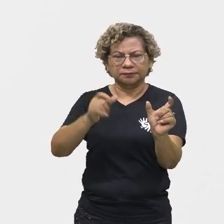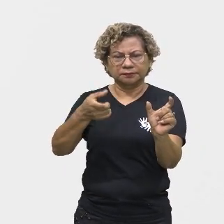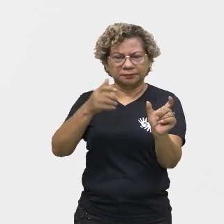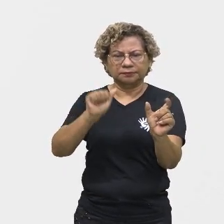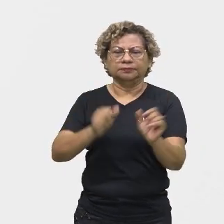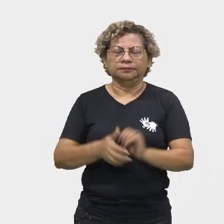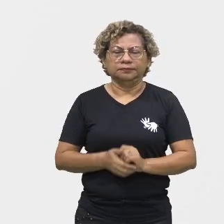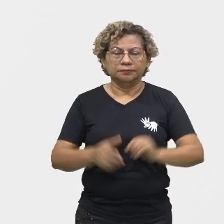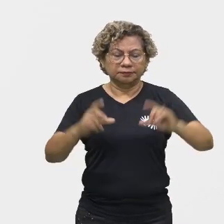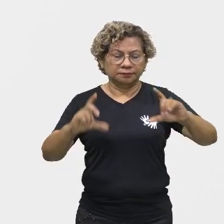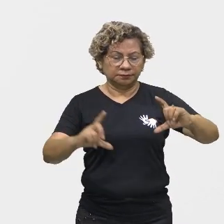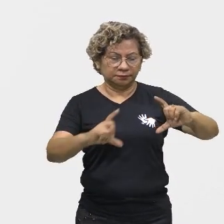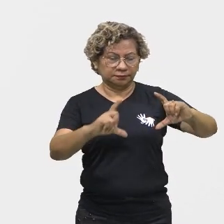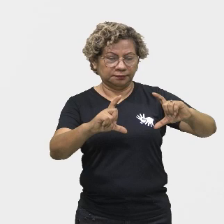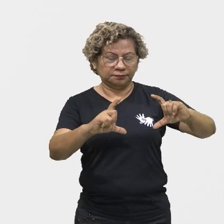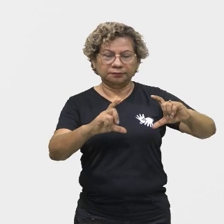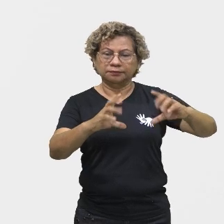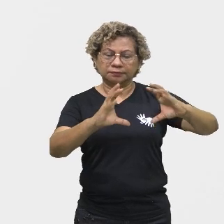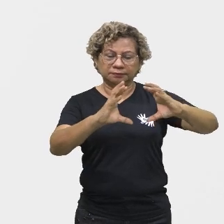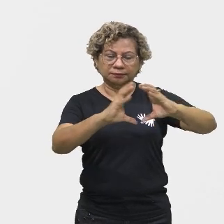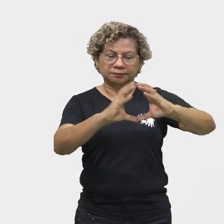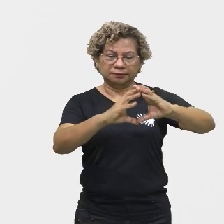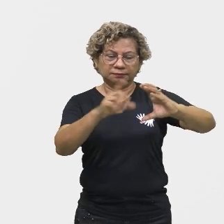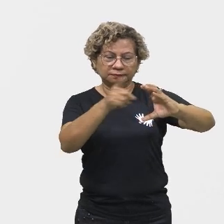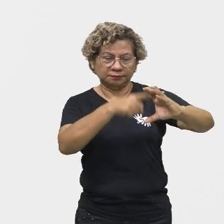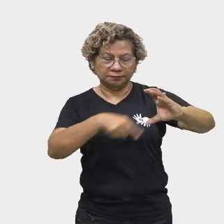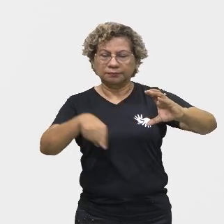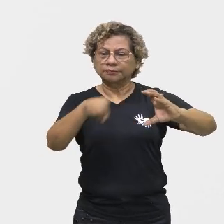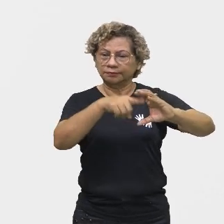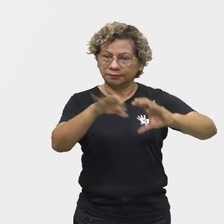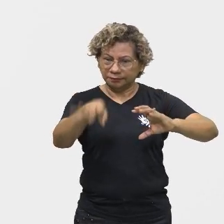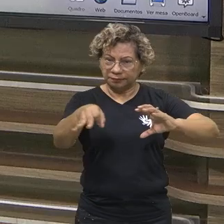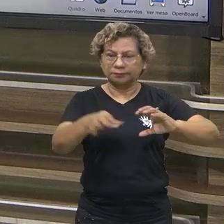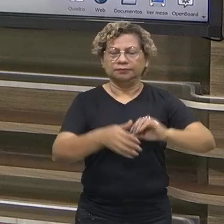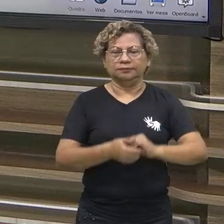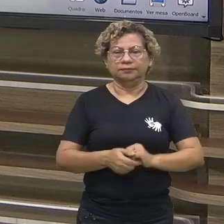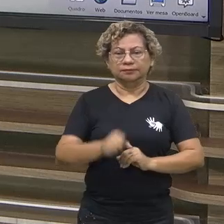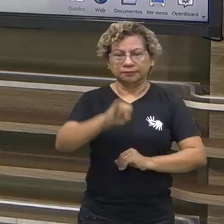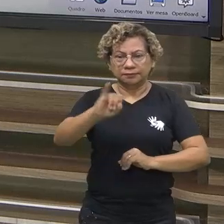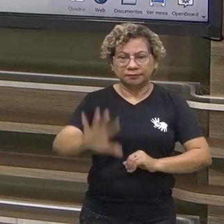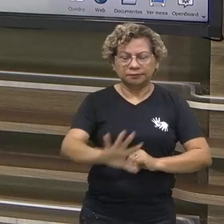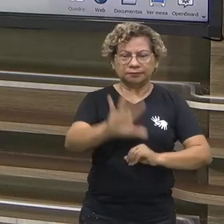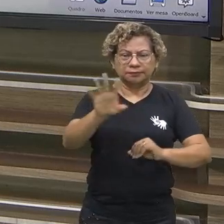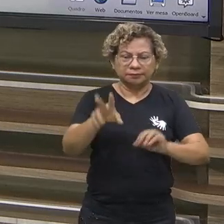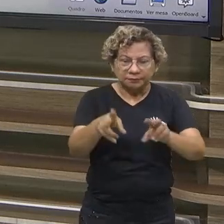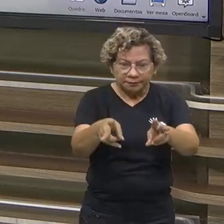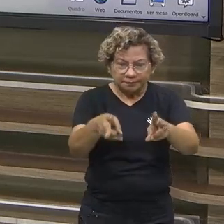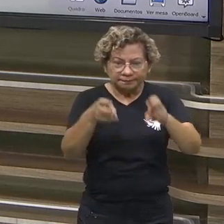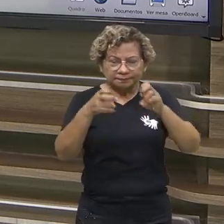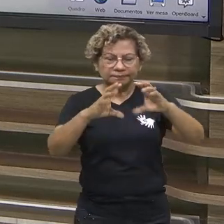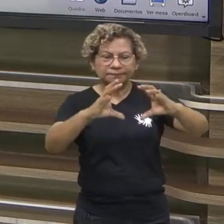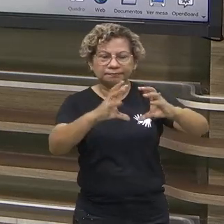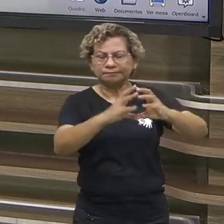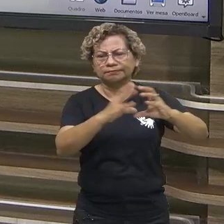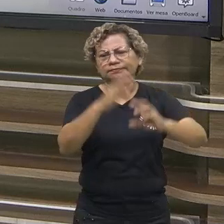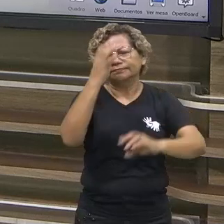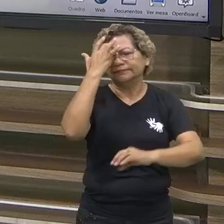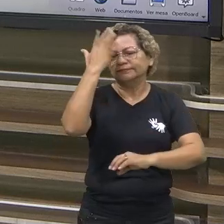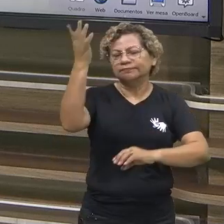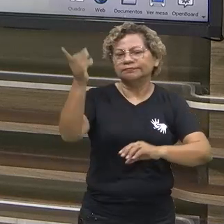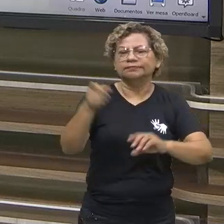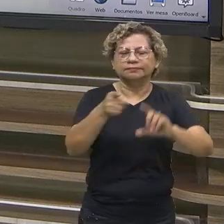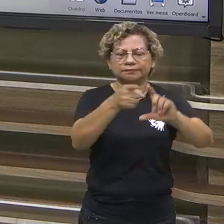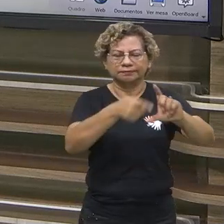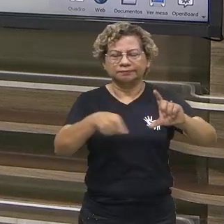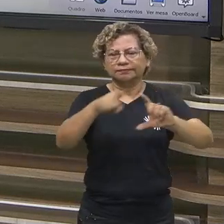um círculo, certo? Então, a gente olhou a bola, como o Rafael falou aqui, ó, isso aqui tá fácil, é um